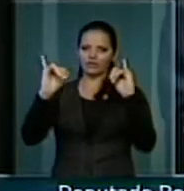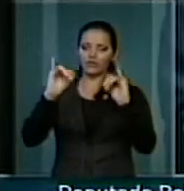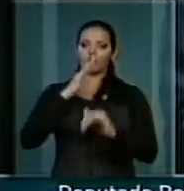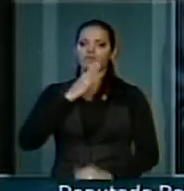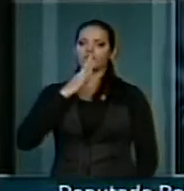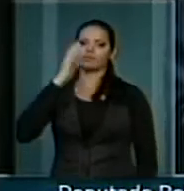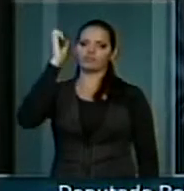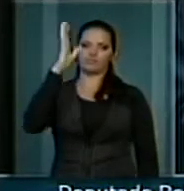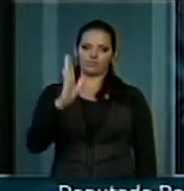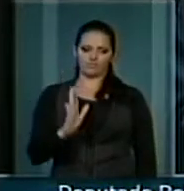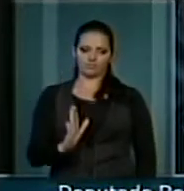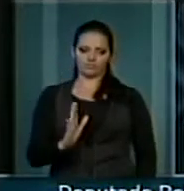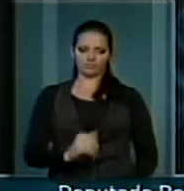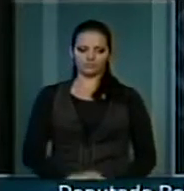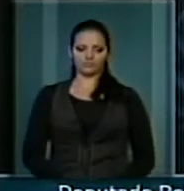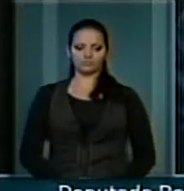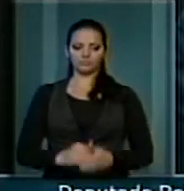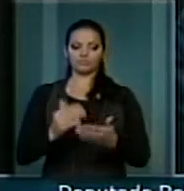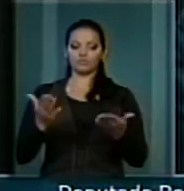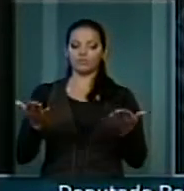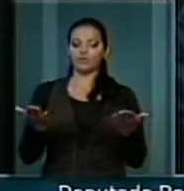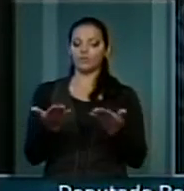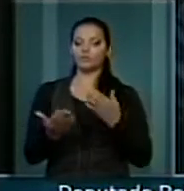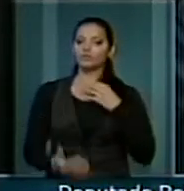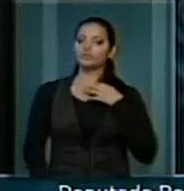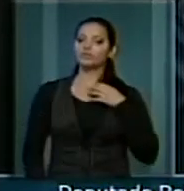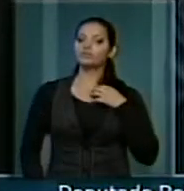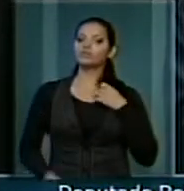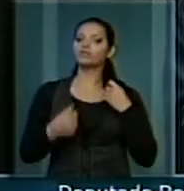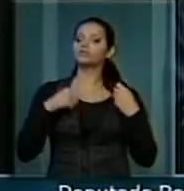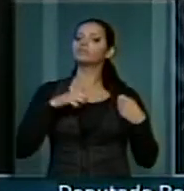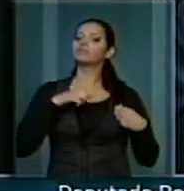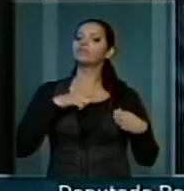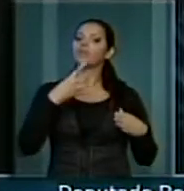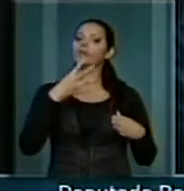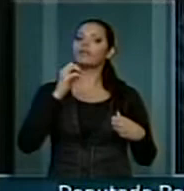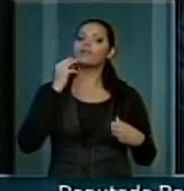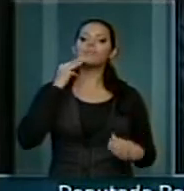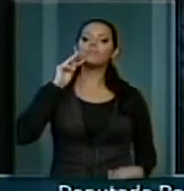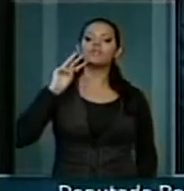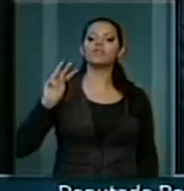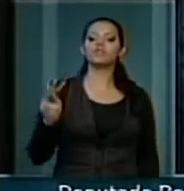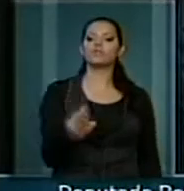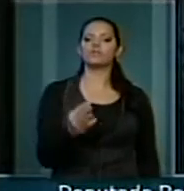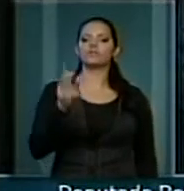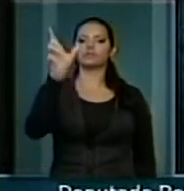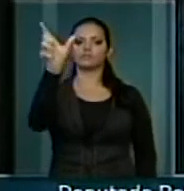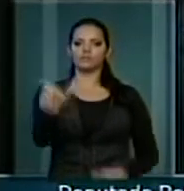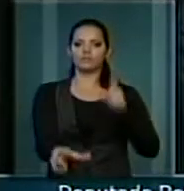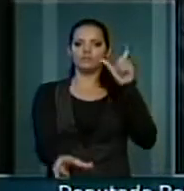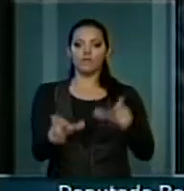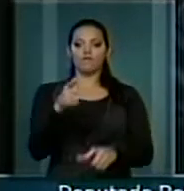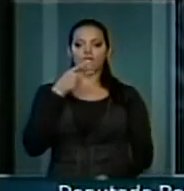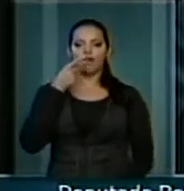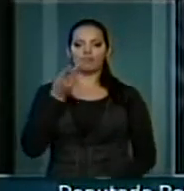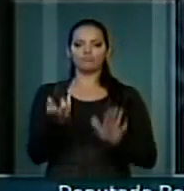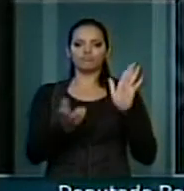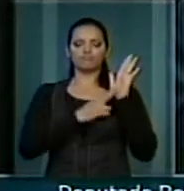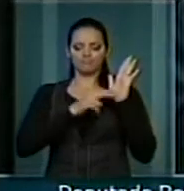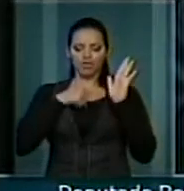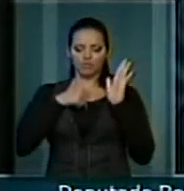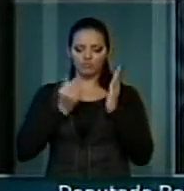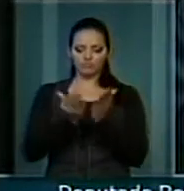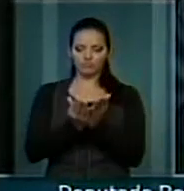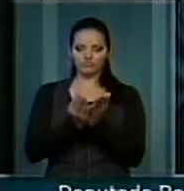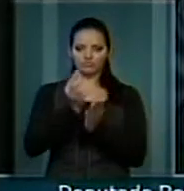Hoje, senhora Presidenta, somos mais de 40 milhões de pessoas que se declaram evangélicas em todo o